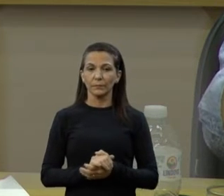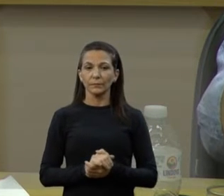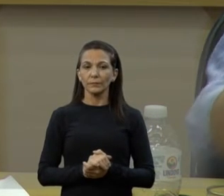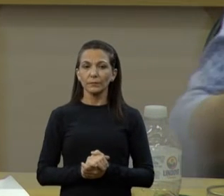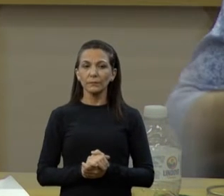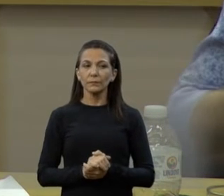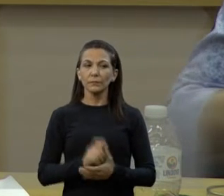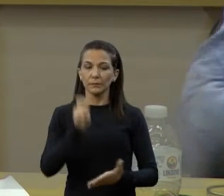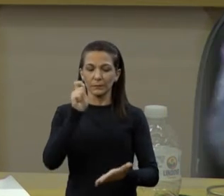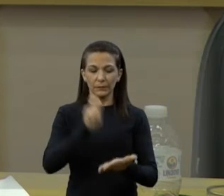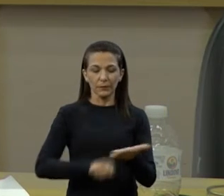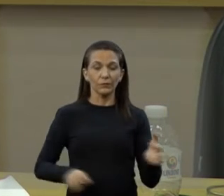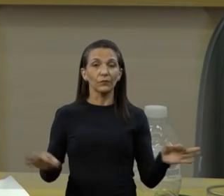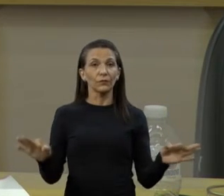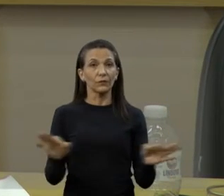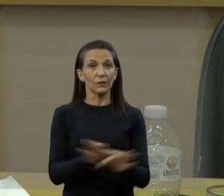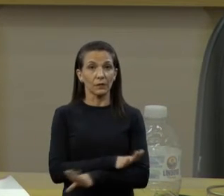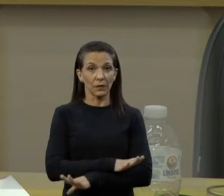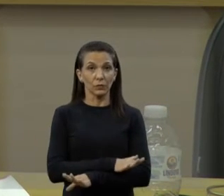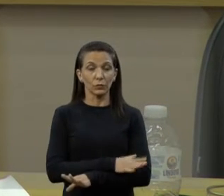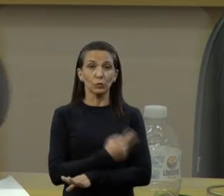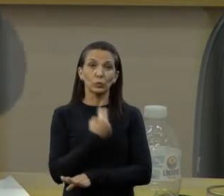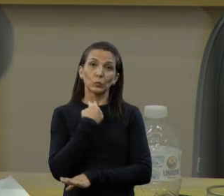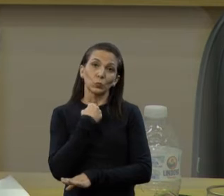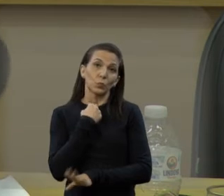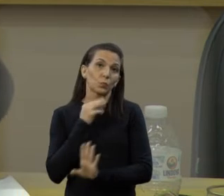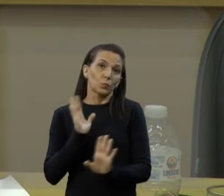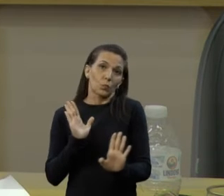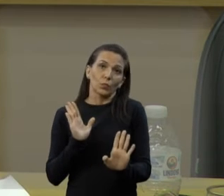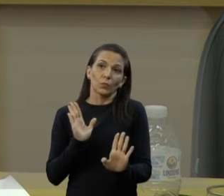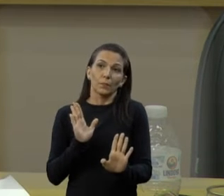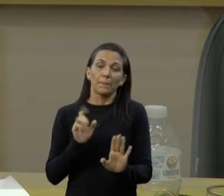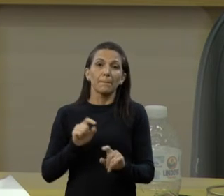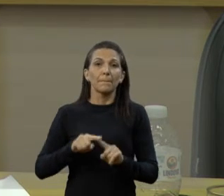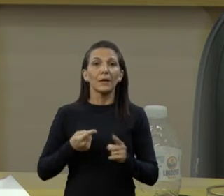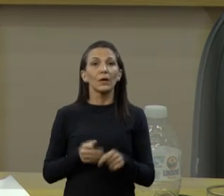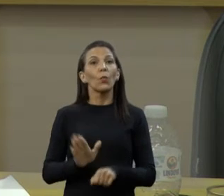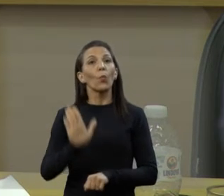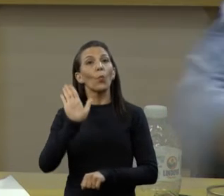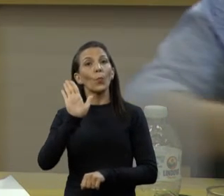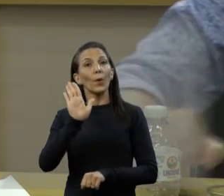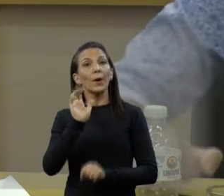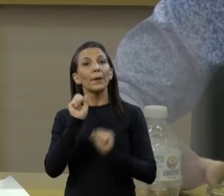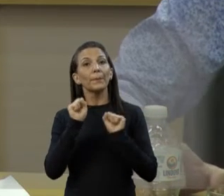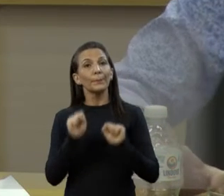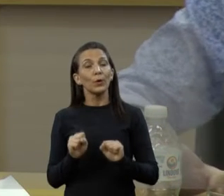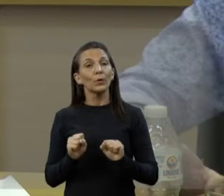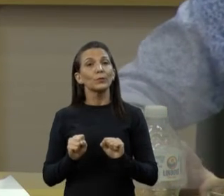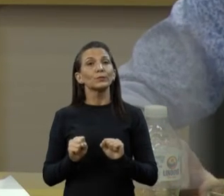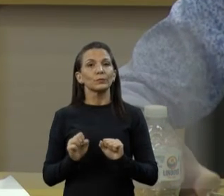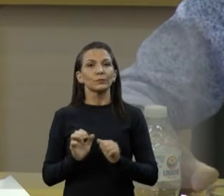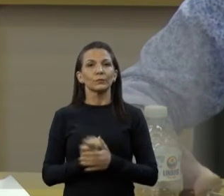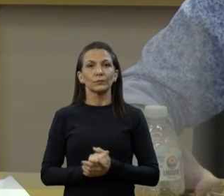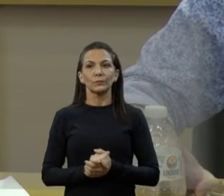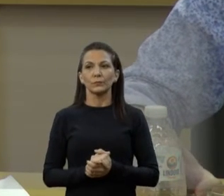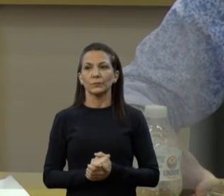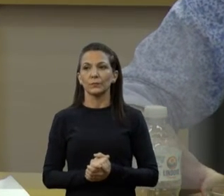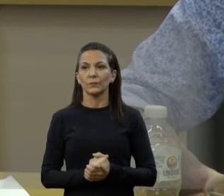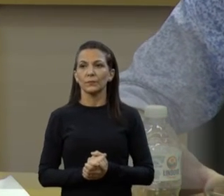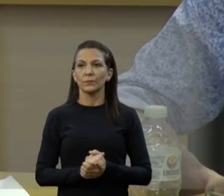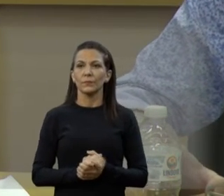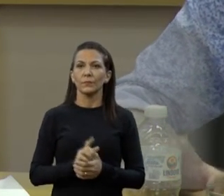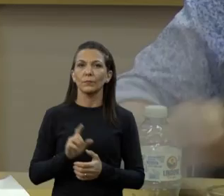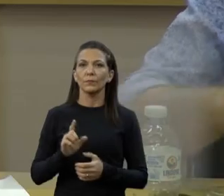e finalizada a inscrição ninguém mais pode escrever mas pode usar o a parte de quem é o que vai ser orador da do momento